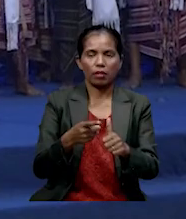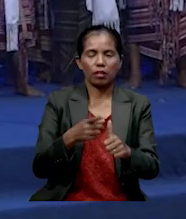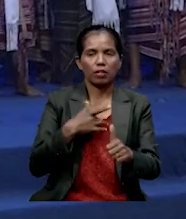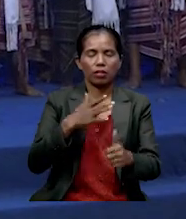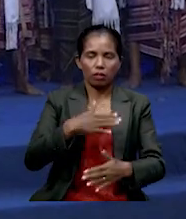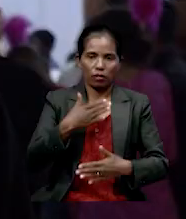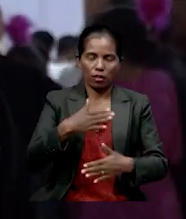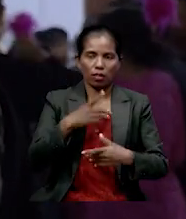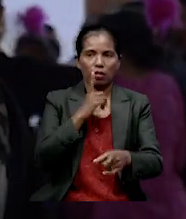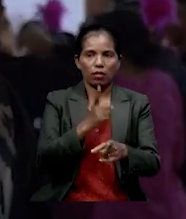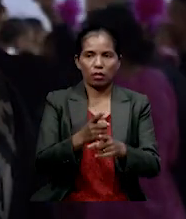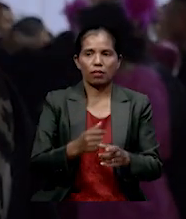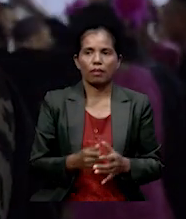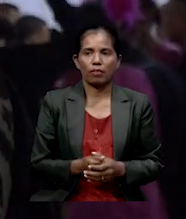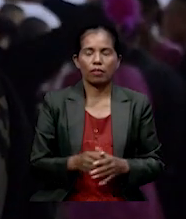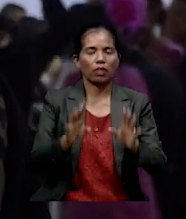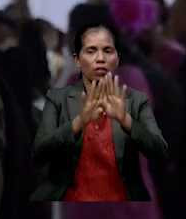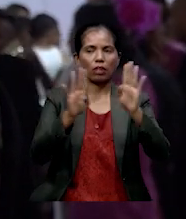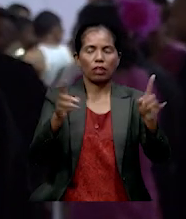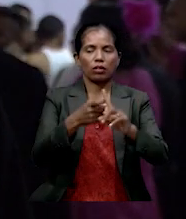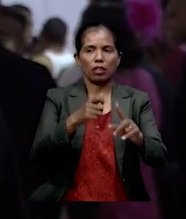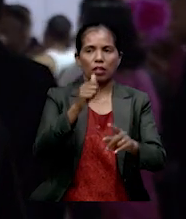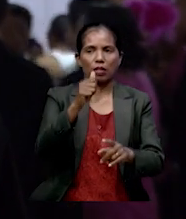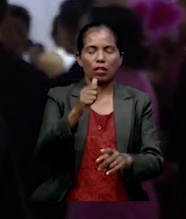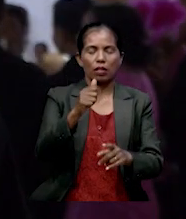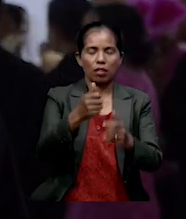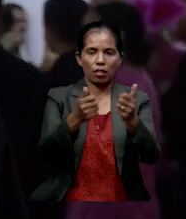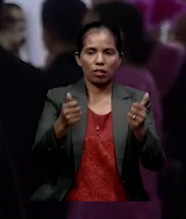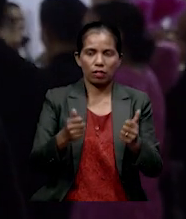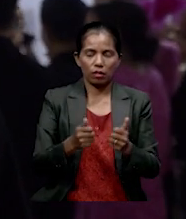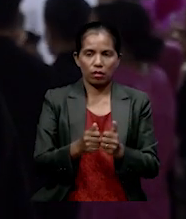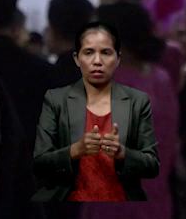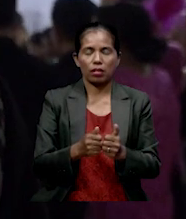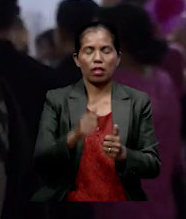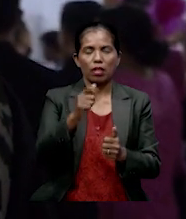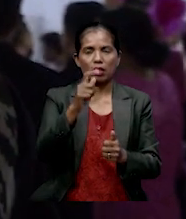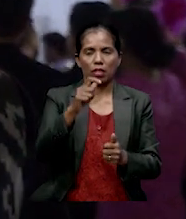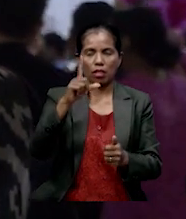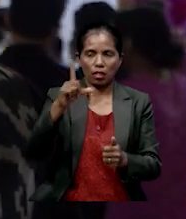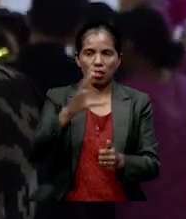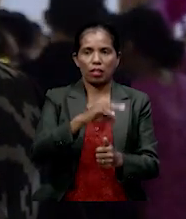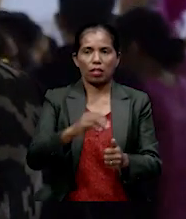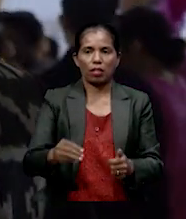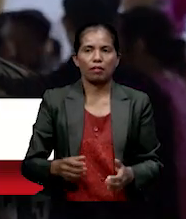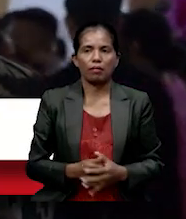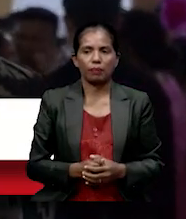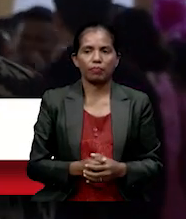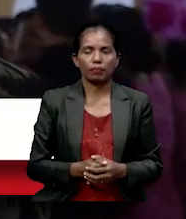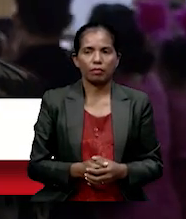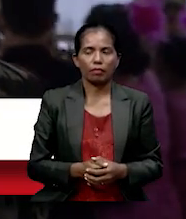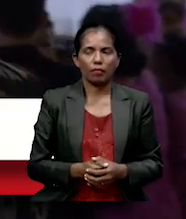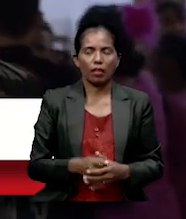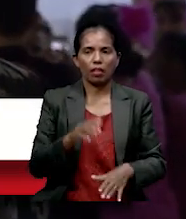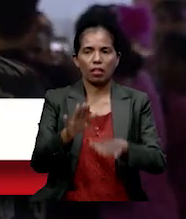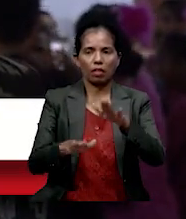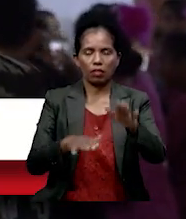orgulho tebes ba evento nebe maka loke husi até a Associação Turismo Religioso Timor-Leste, nebe maka lau